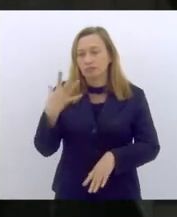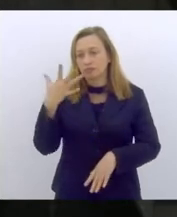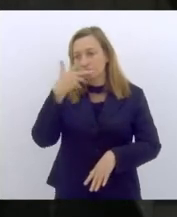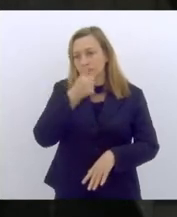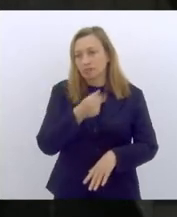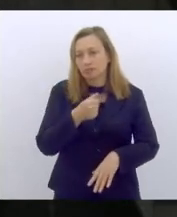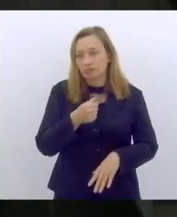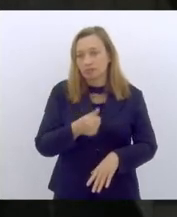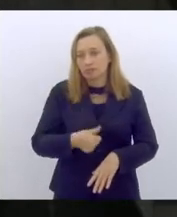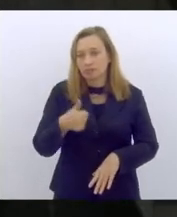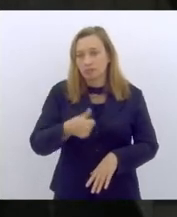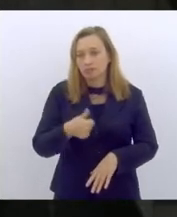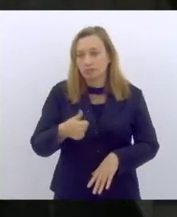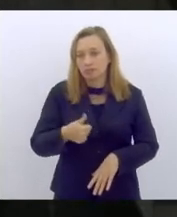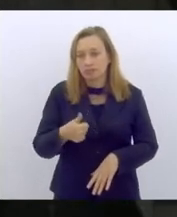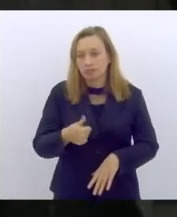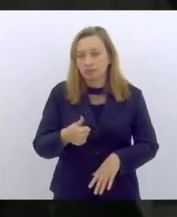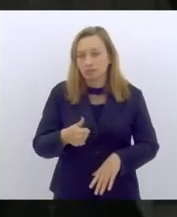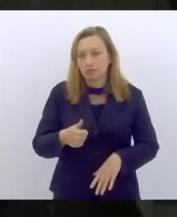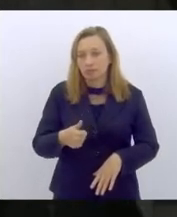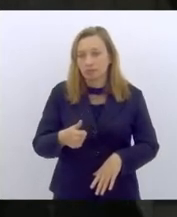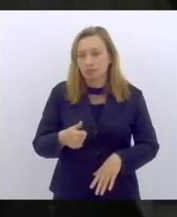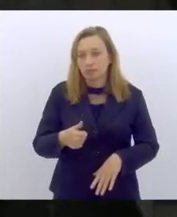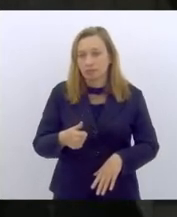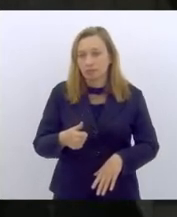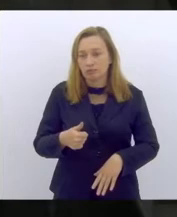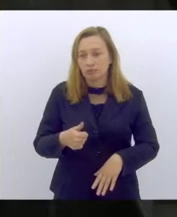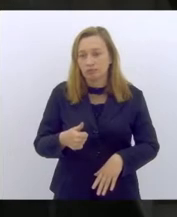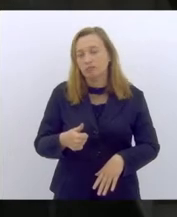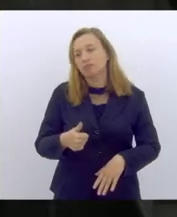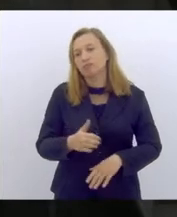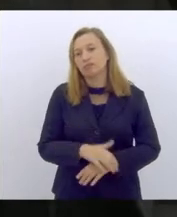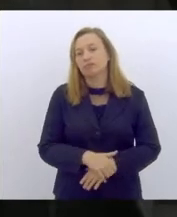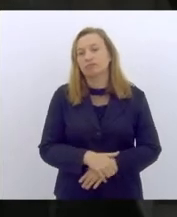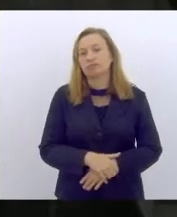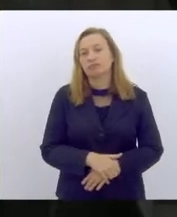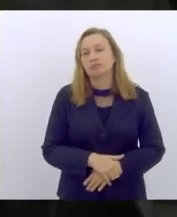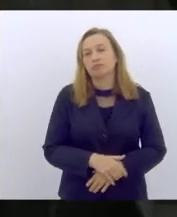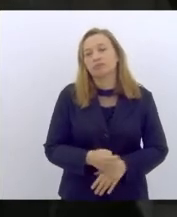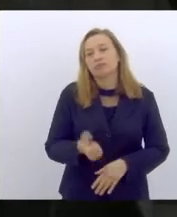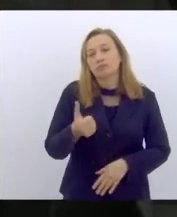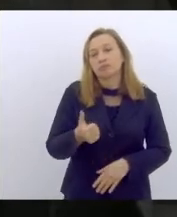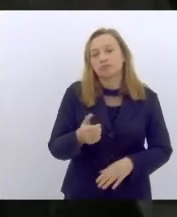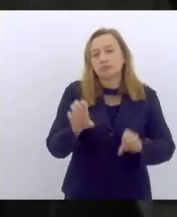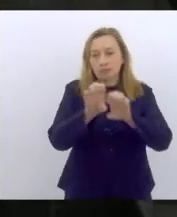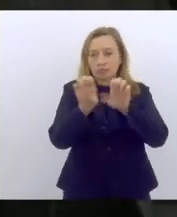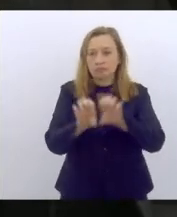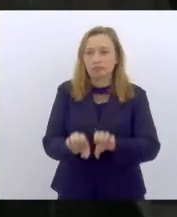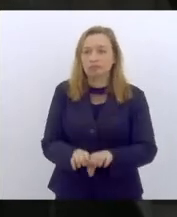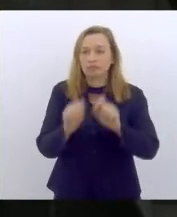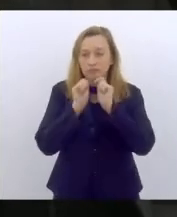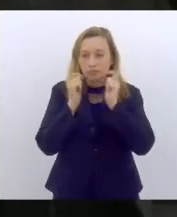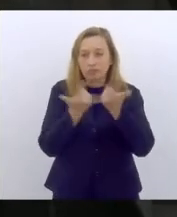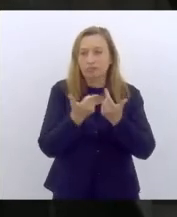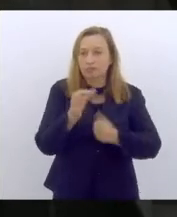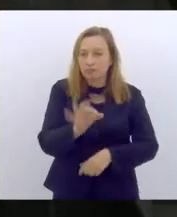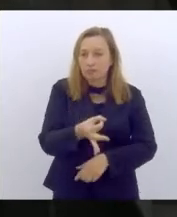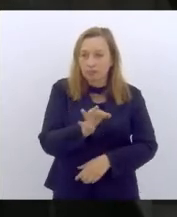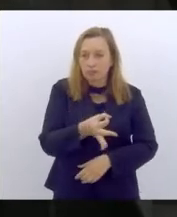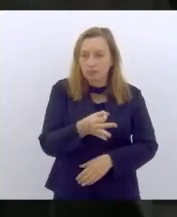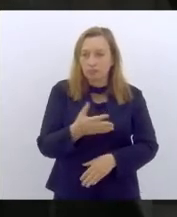né primeiro uma das mais capilarizadas Parlamento juvenil é uma das poucas estruturas da laje que de fato